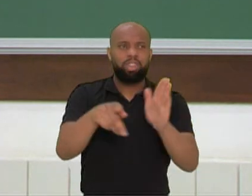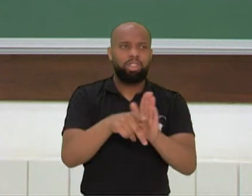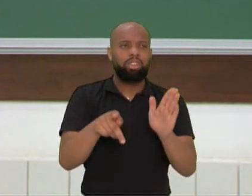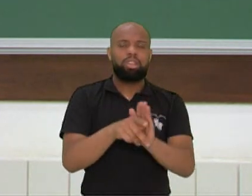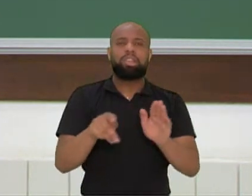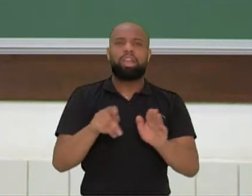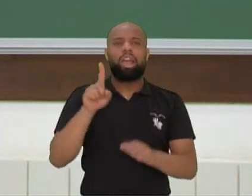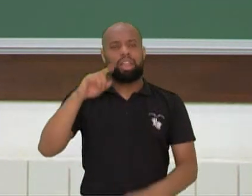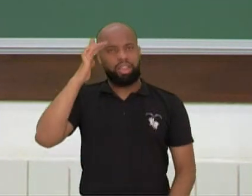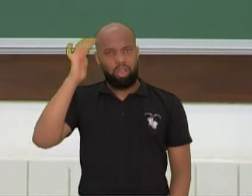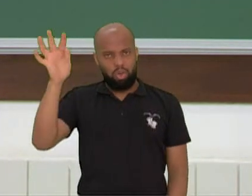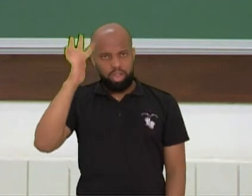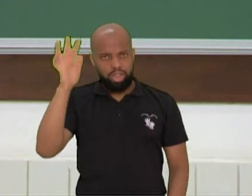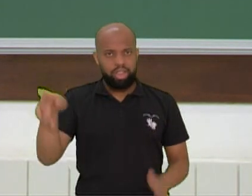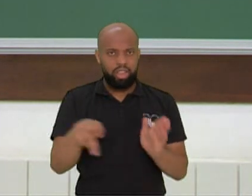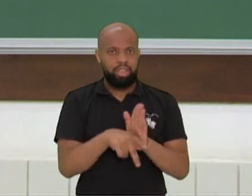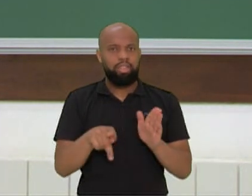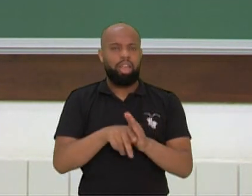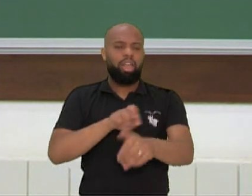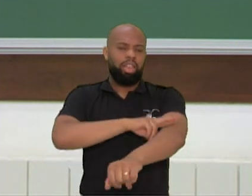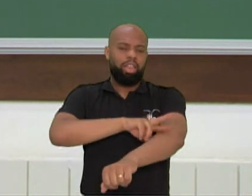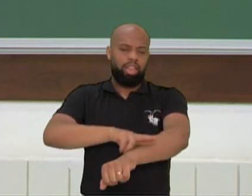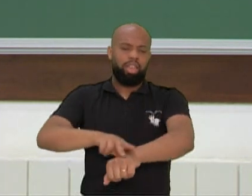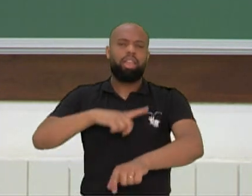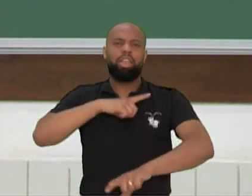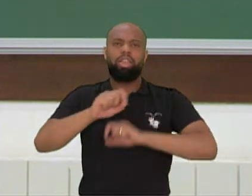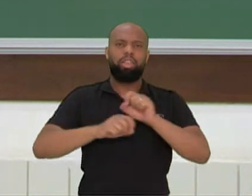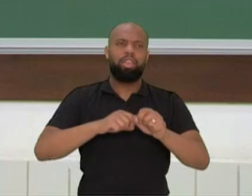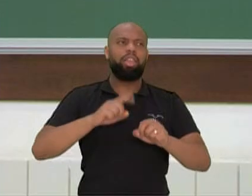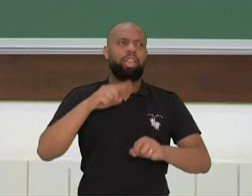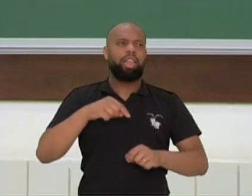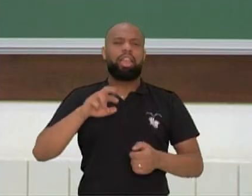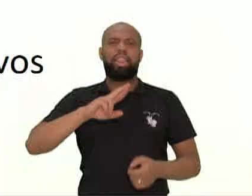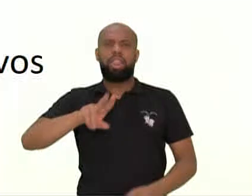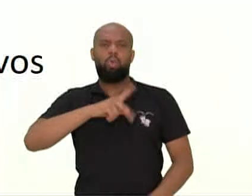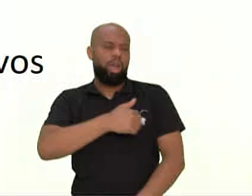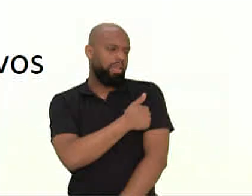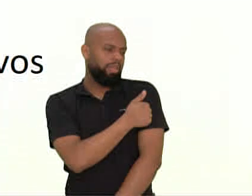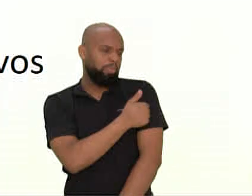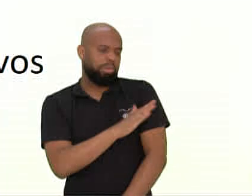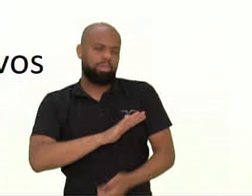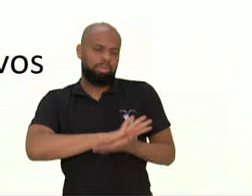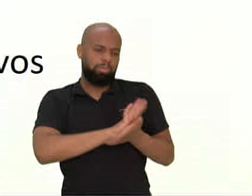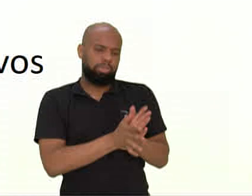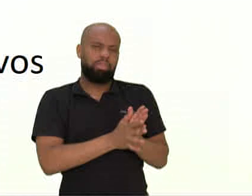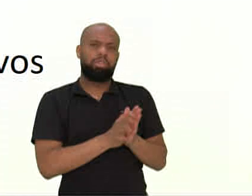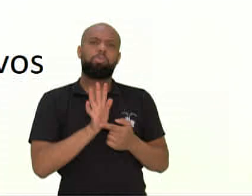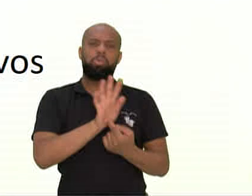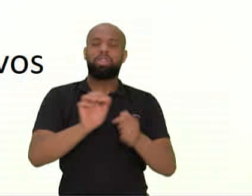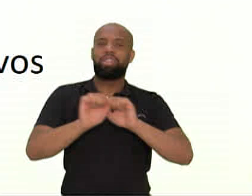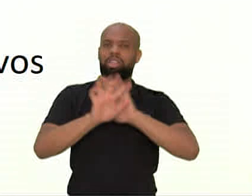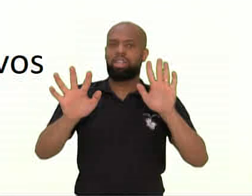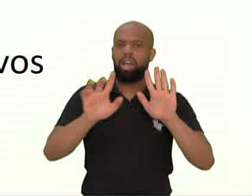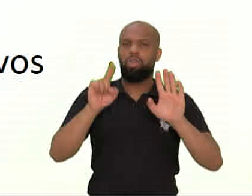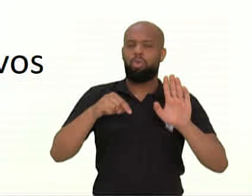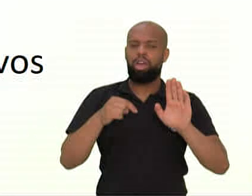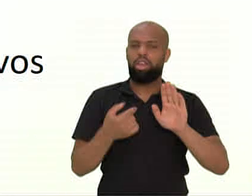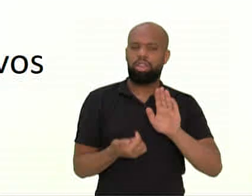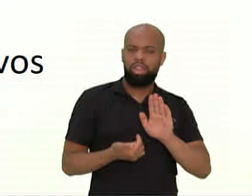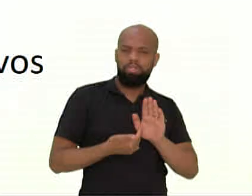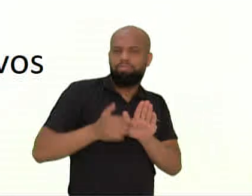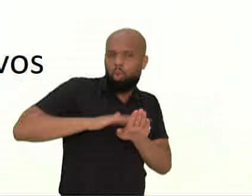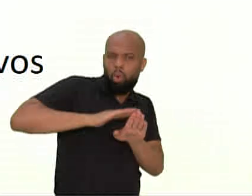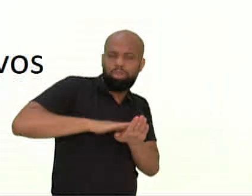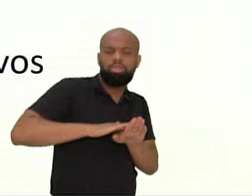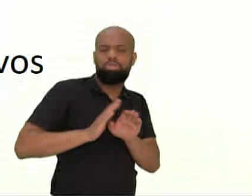O racismo, que a gente chama de racismo à brasileira, que não é um racismo declarado, é um racismo disfarçado, silencioso,